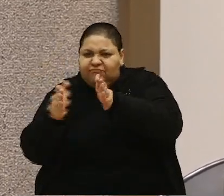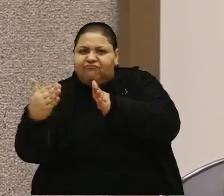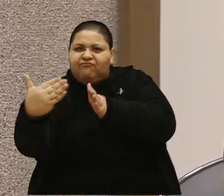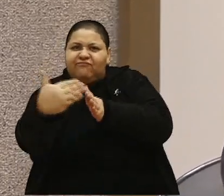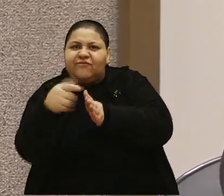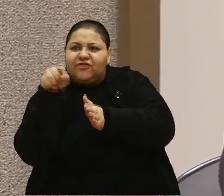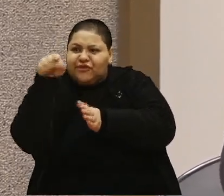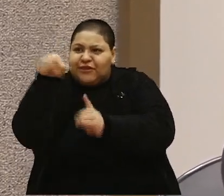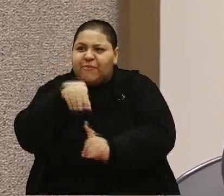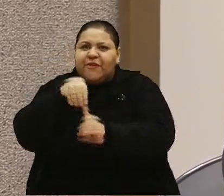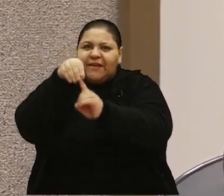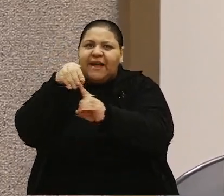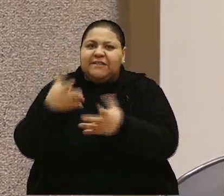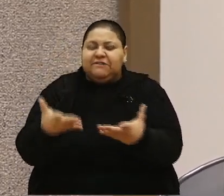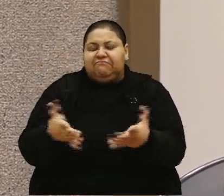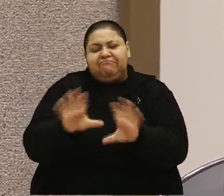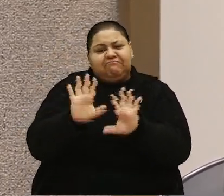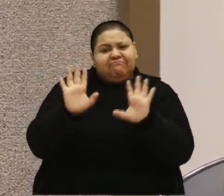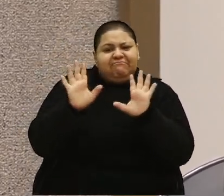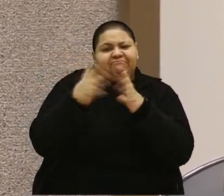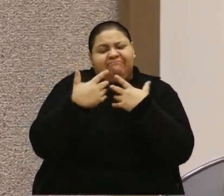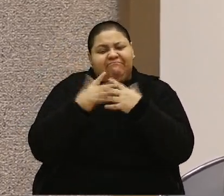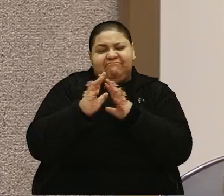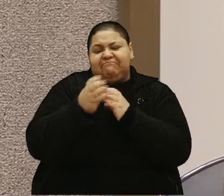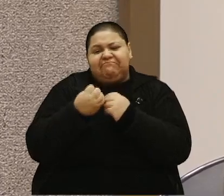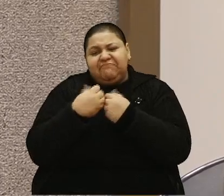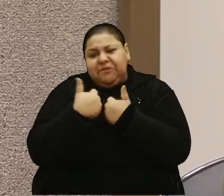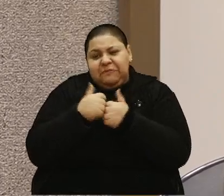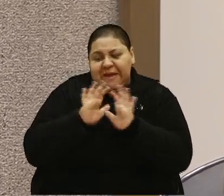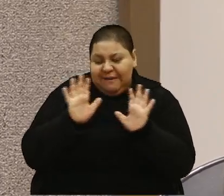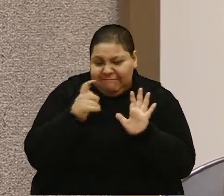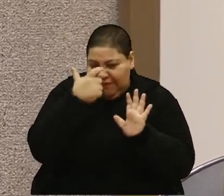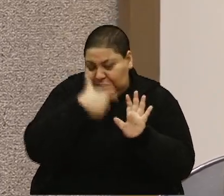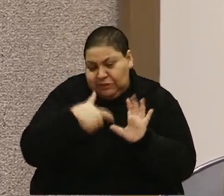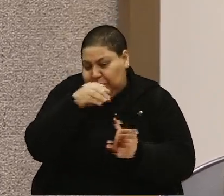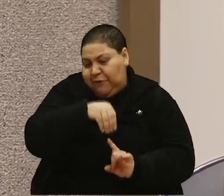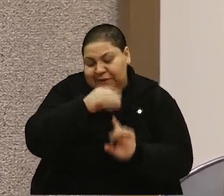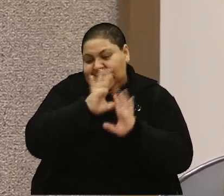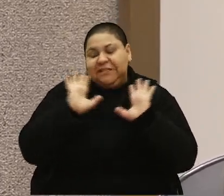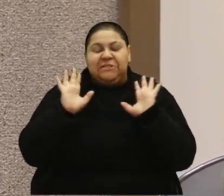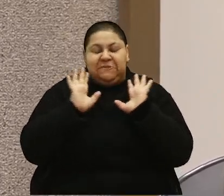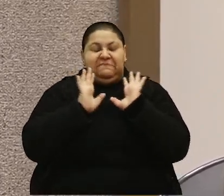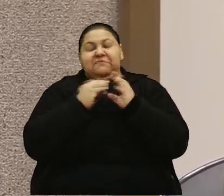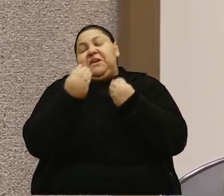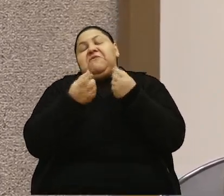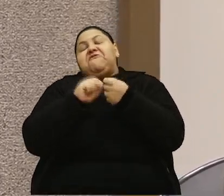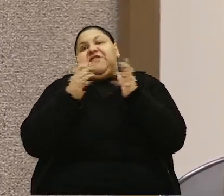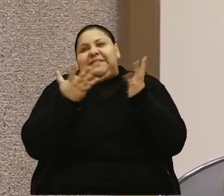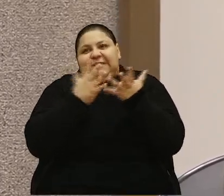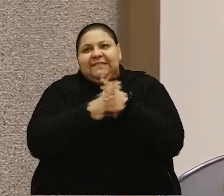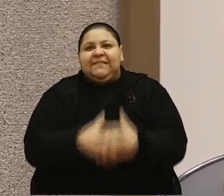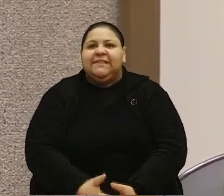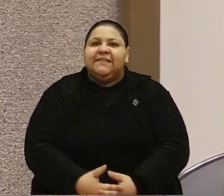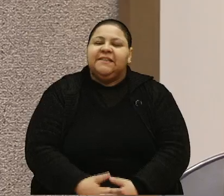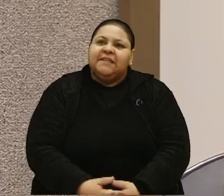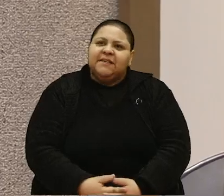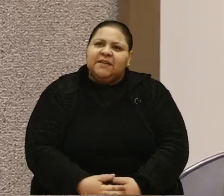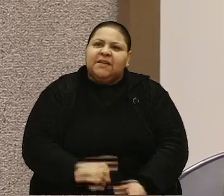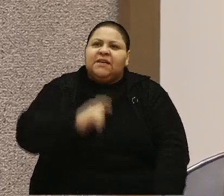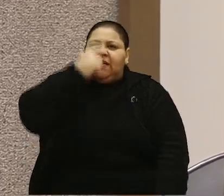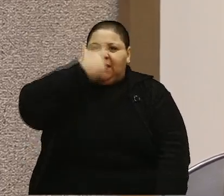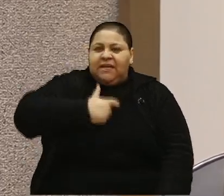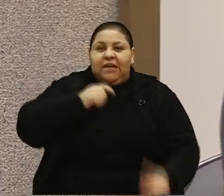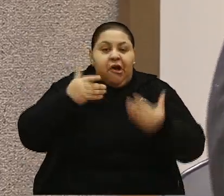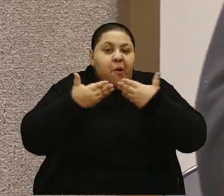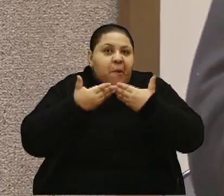senhor é prioridade. Então, tá, sou. O que eu vou fazer? O que eu vou fazer? Então, acho que abrir